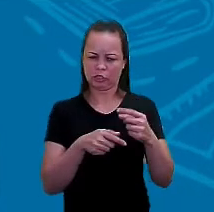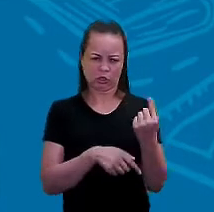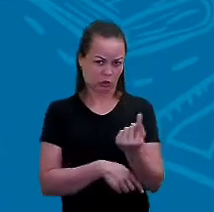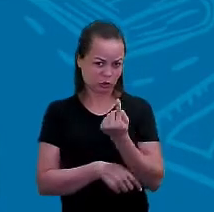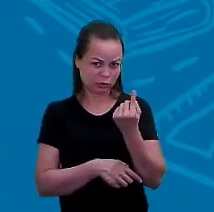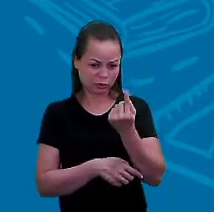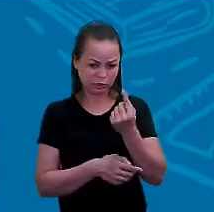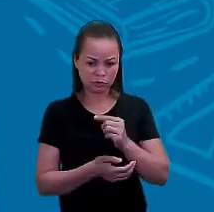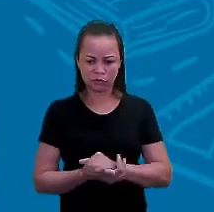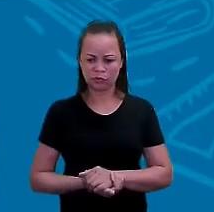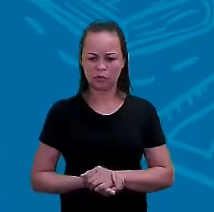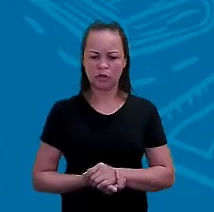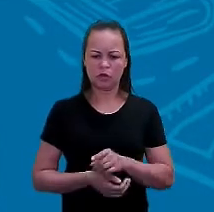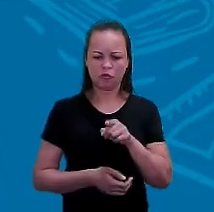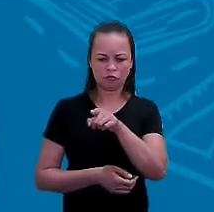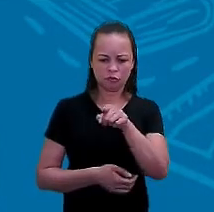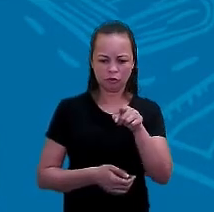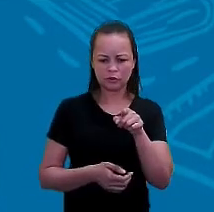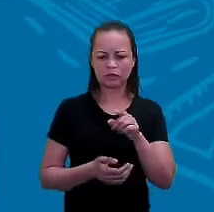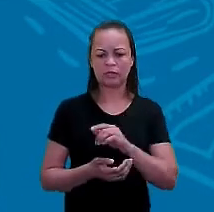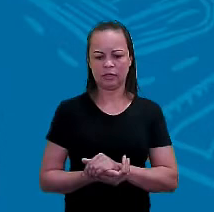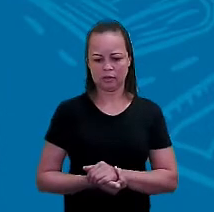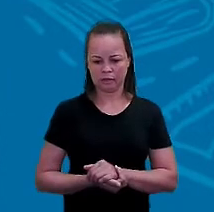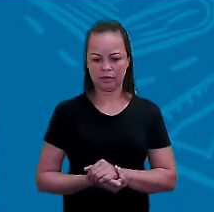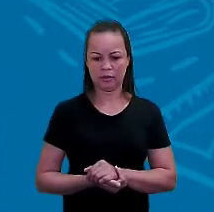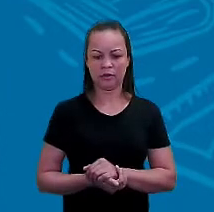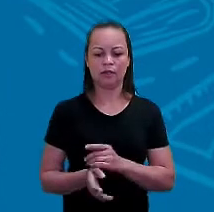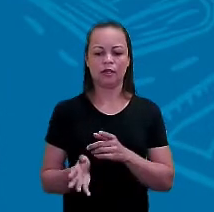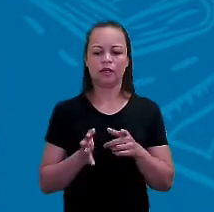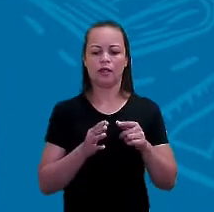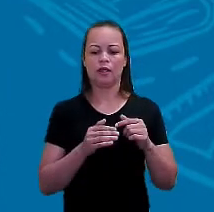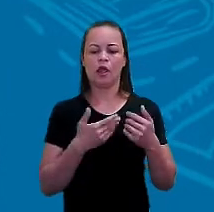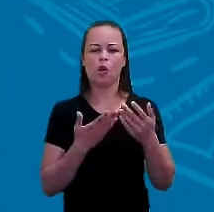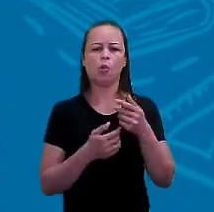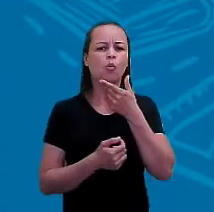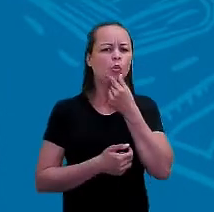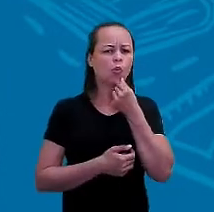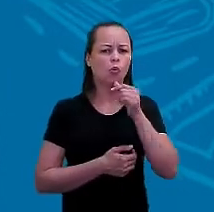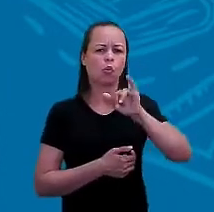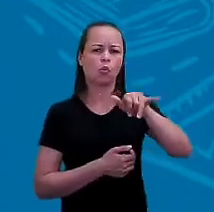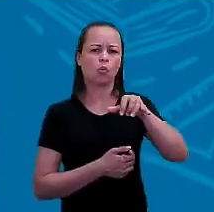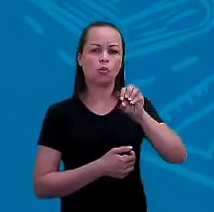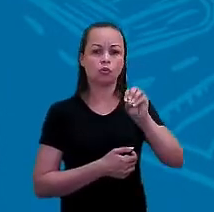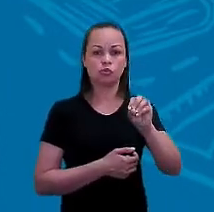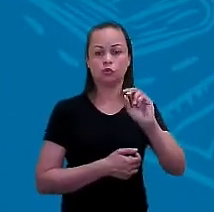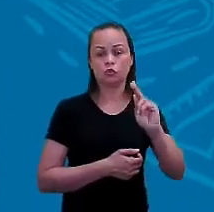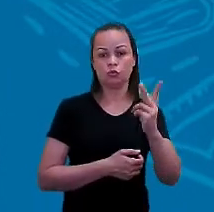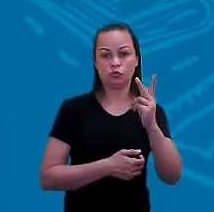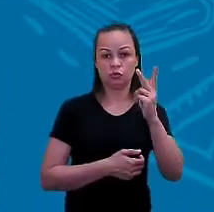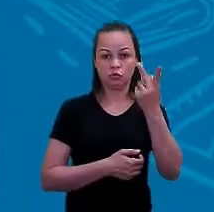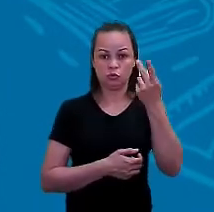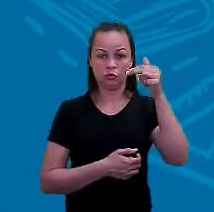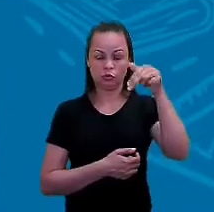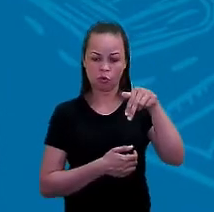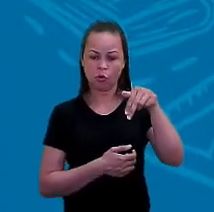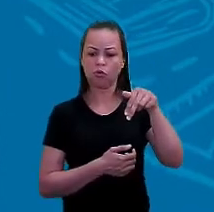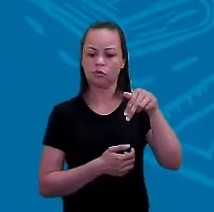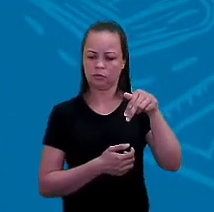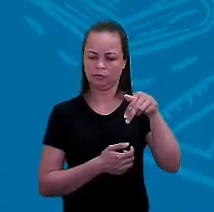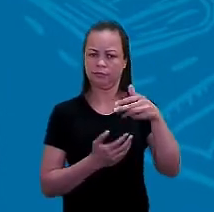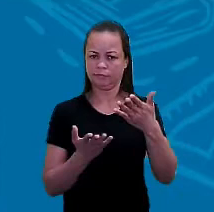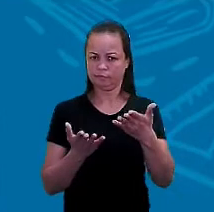Vamos lá, bonito, né? Produza o som, porque olha, é muito importante, inglês se